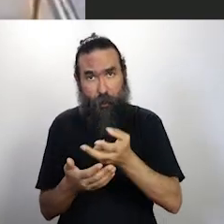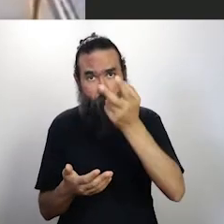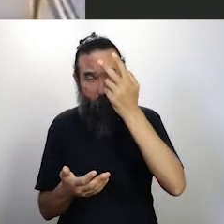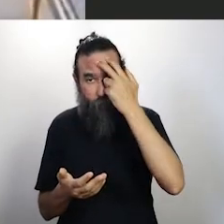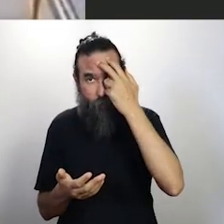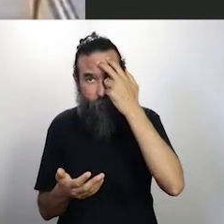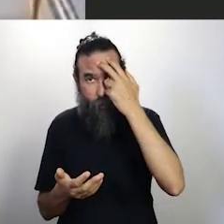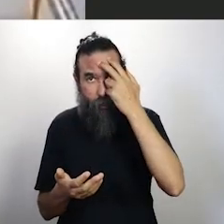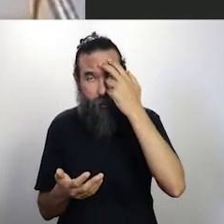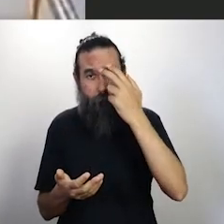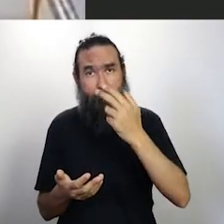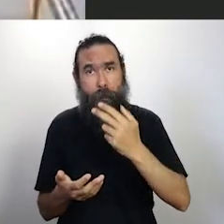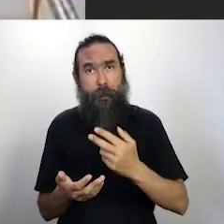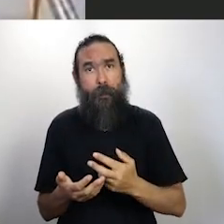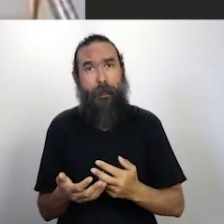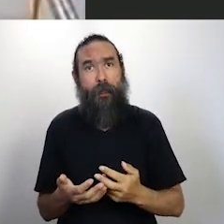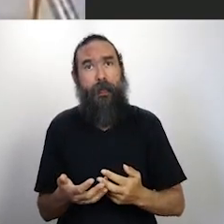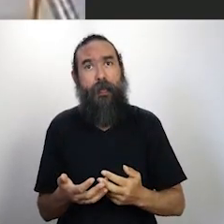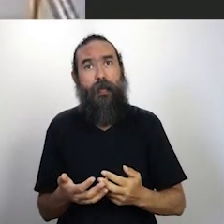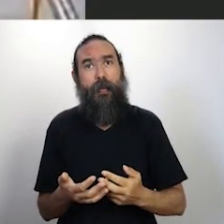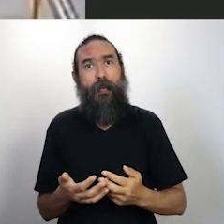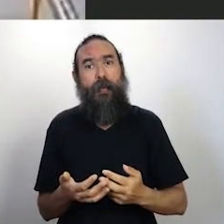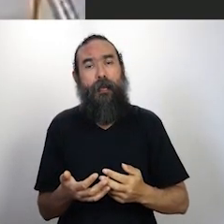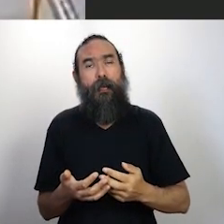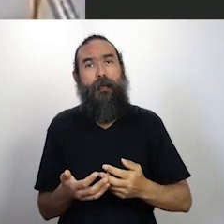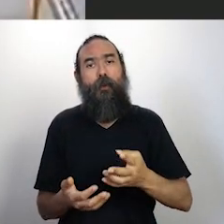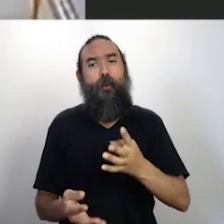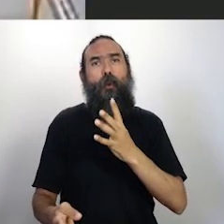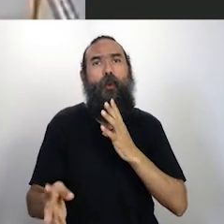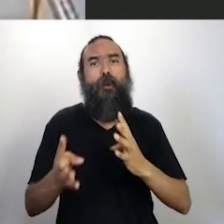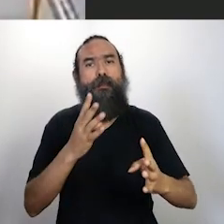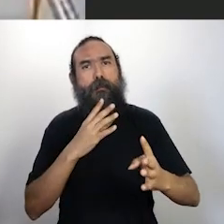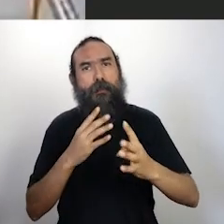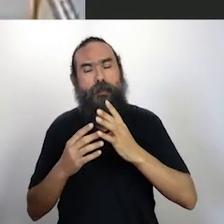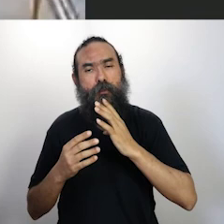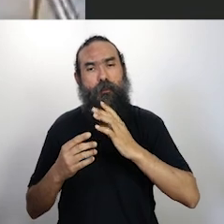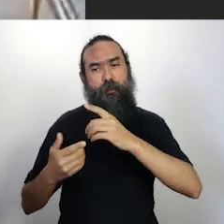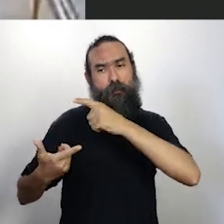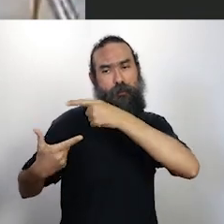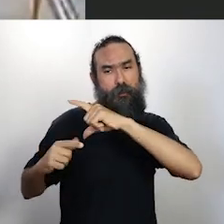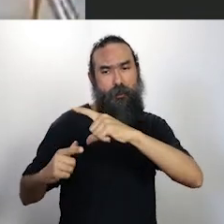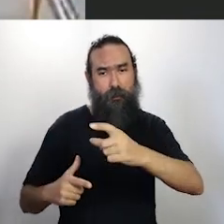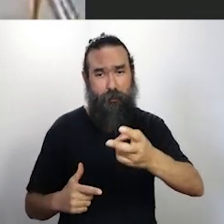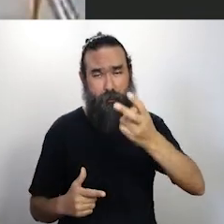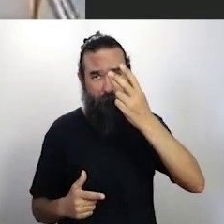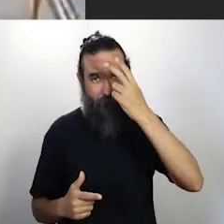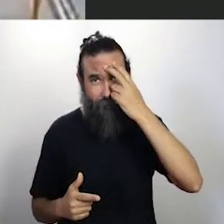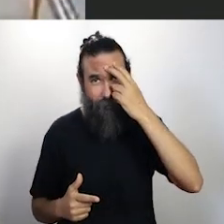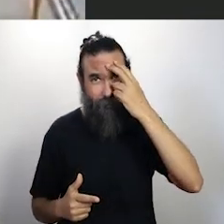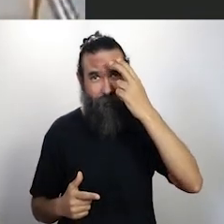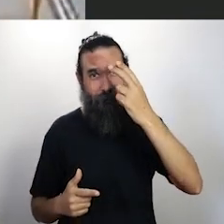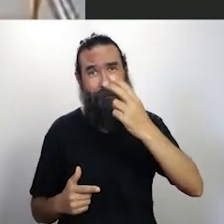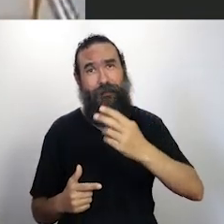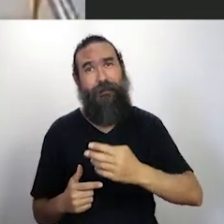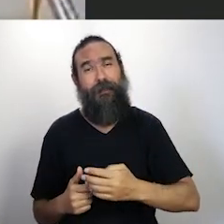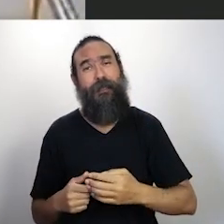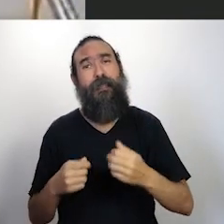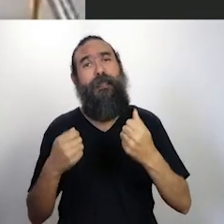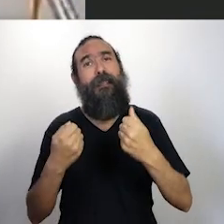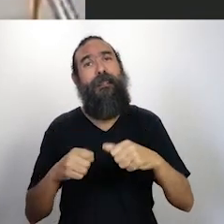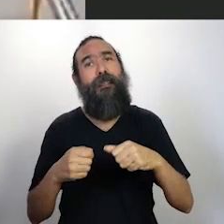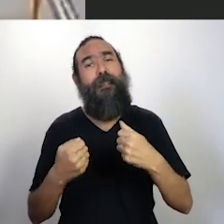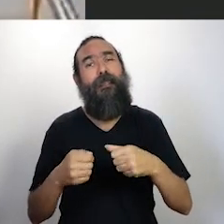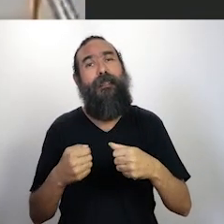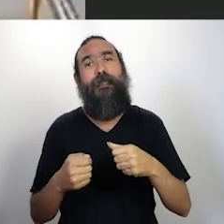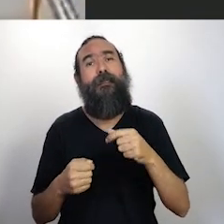cartografia né antropológica sociológica né ele tem que passar por